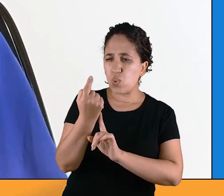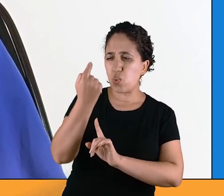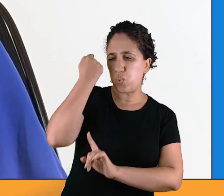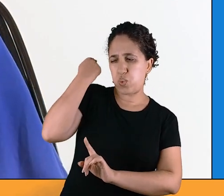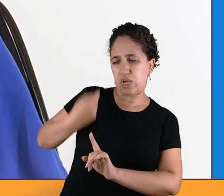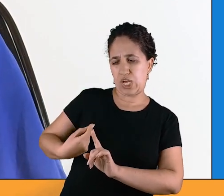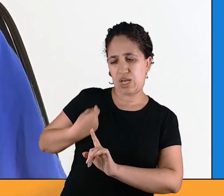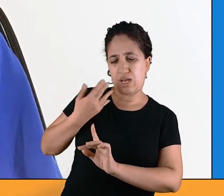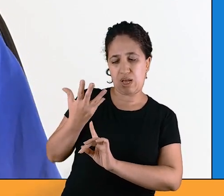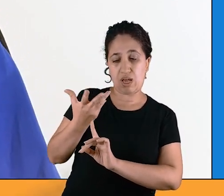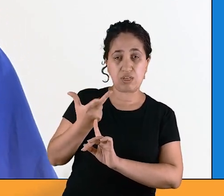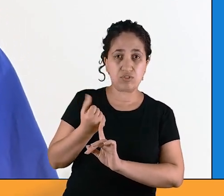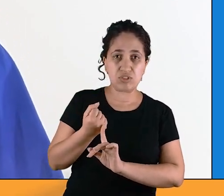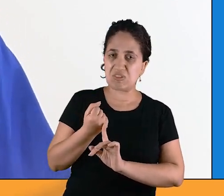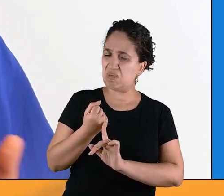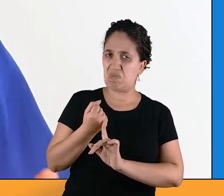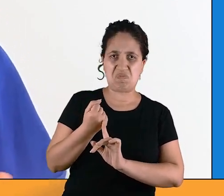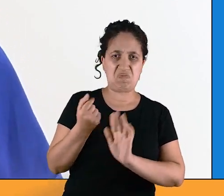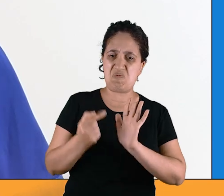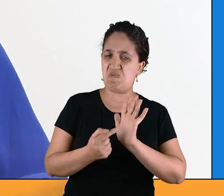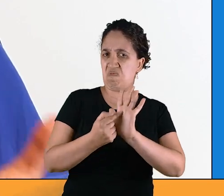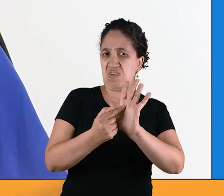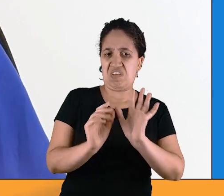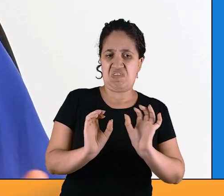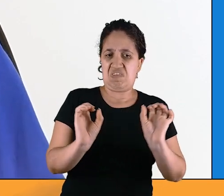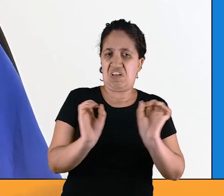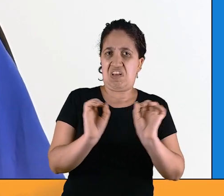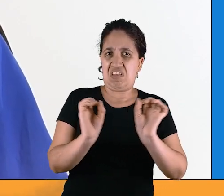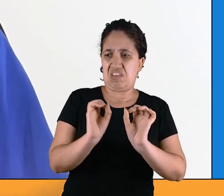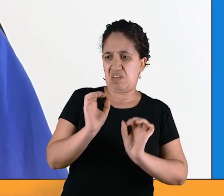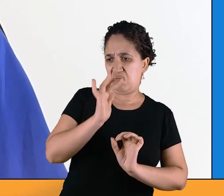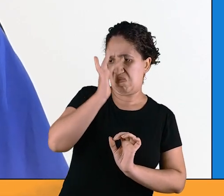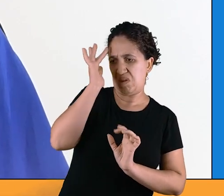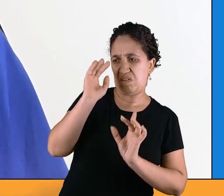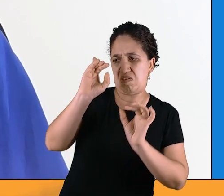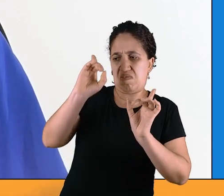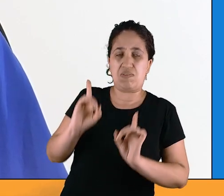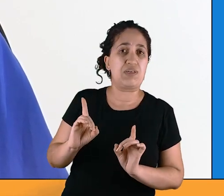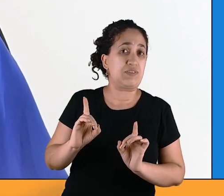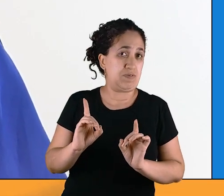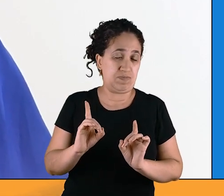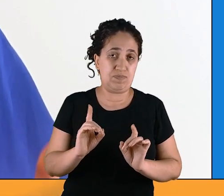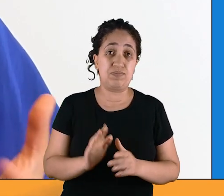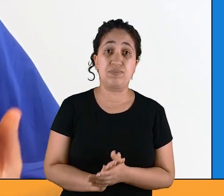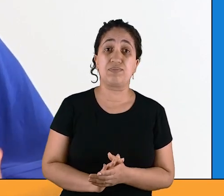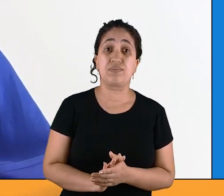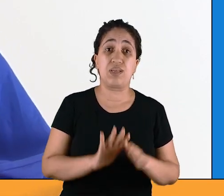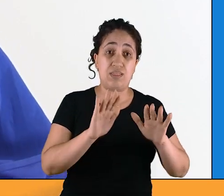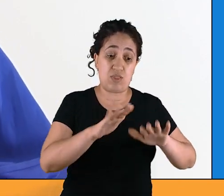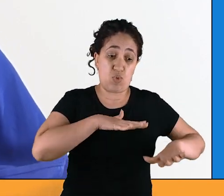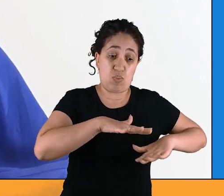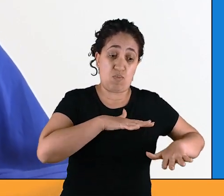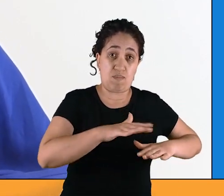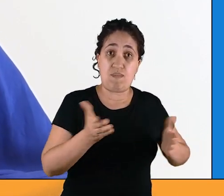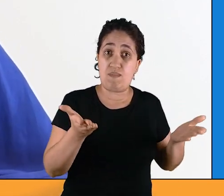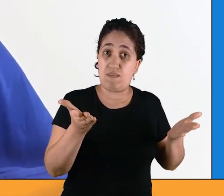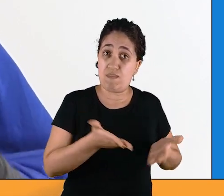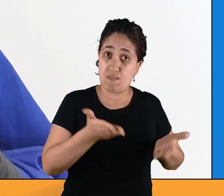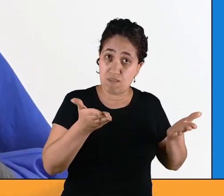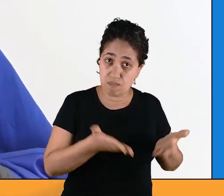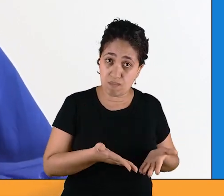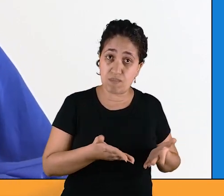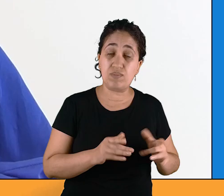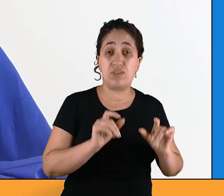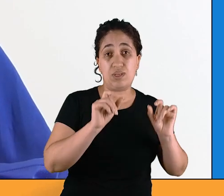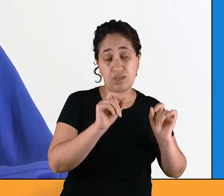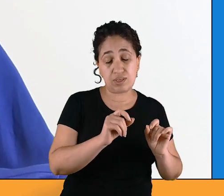desses artistas, muitas vezes não é mencionado que eles, né, tinham deficiência. Já no movimento atual, né,